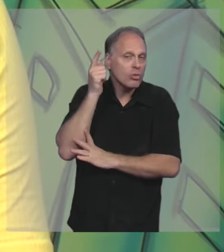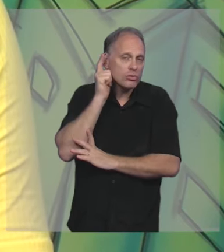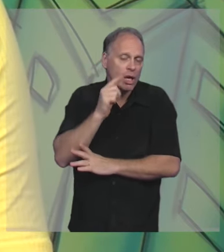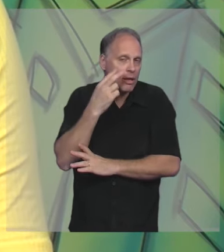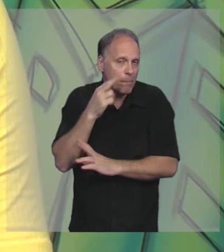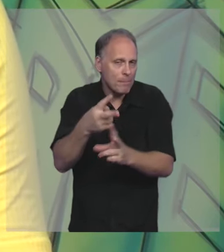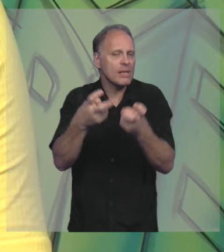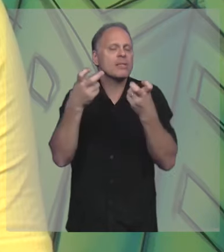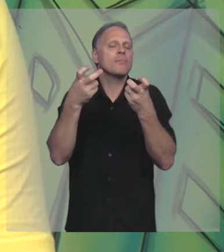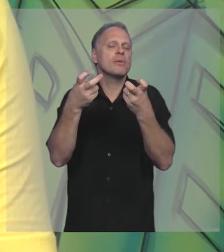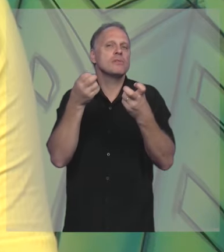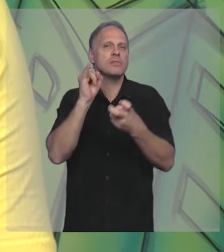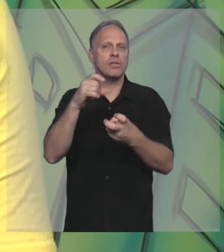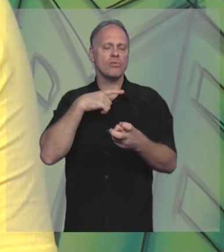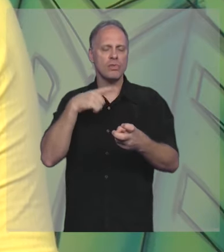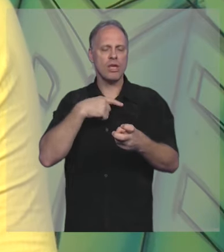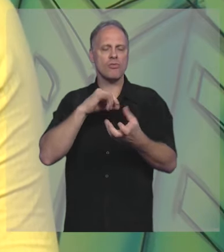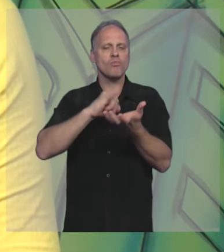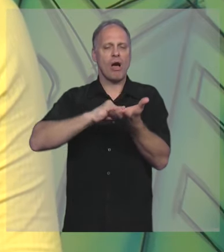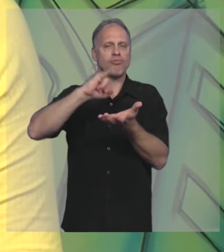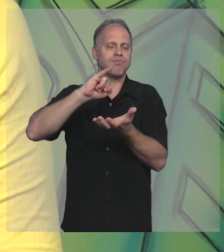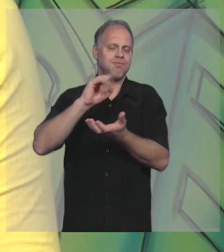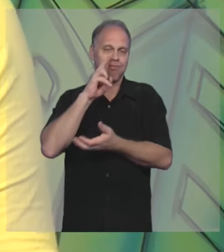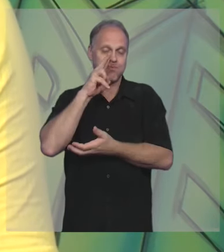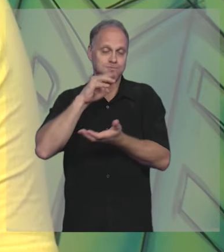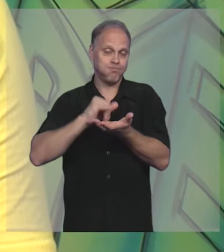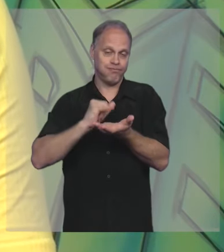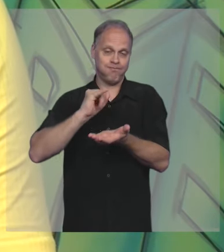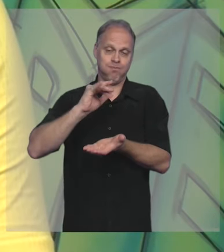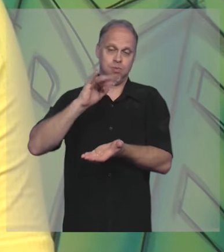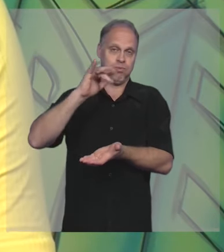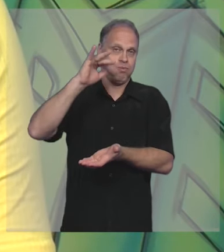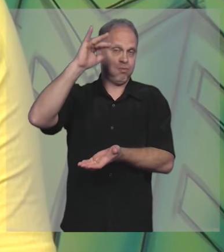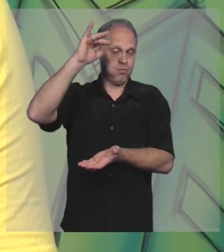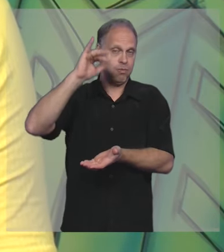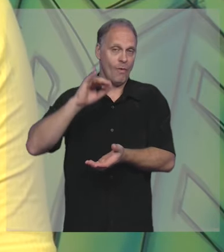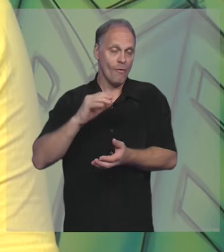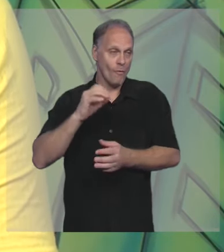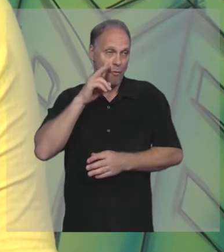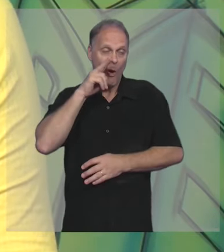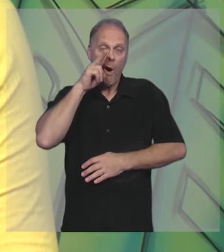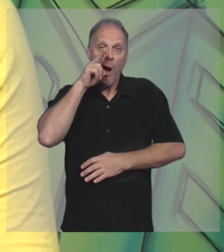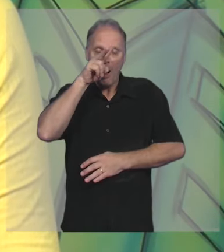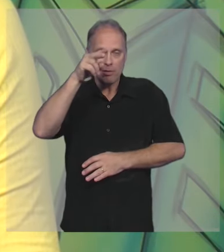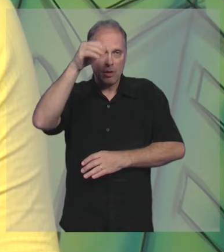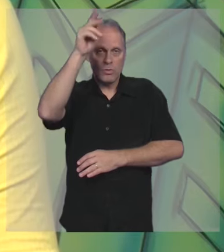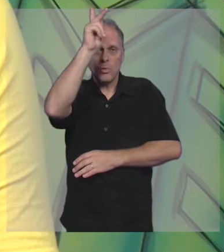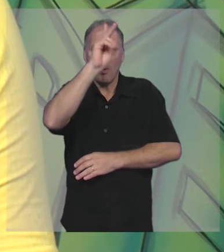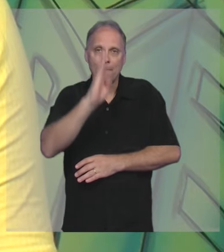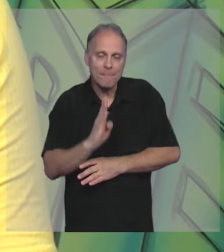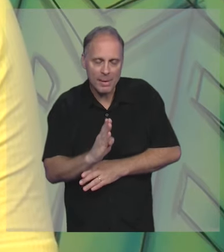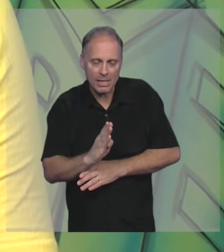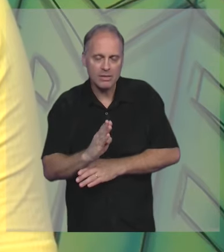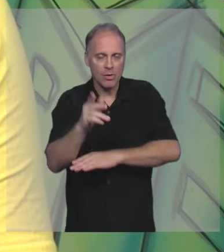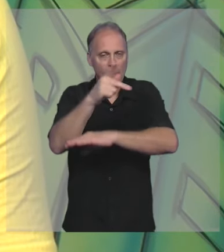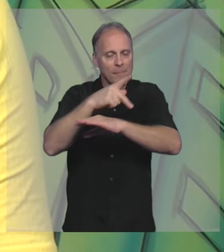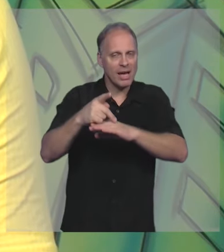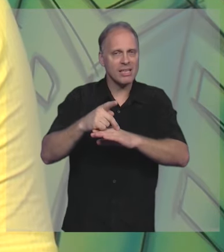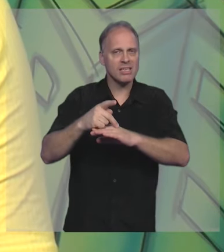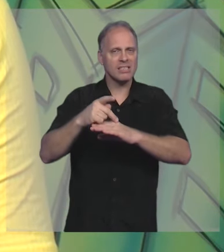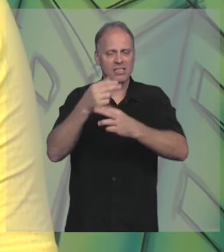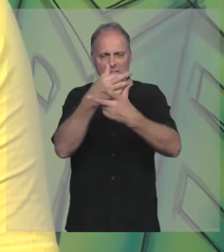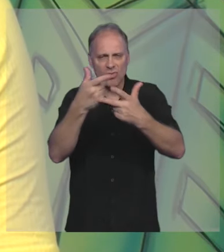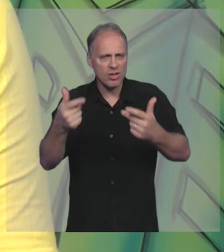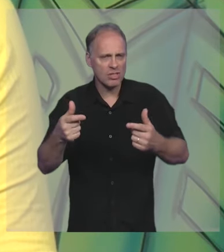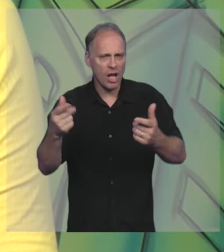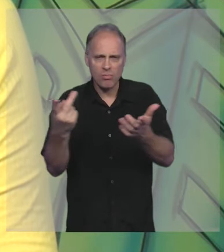dia, já consegue verificar. Se eu estou com uma taxa de juros extremamente alta dentro do país, se a inflação está muito alta, se tu começa a viver